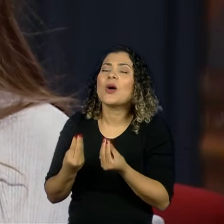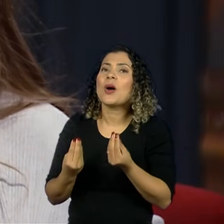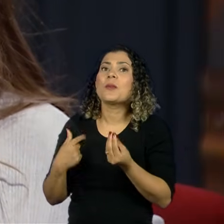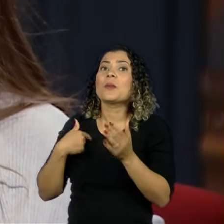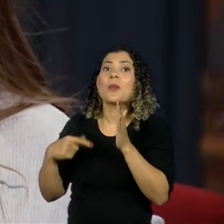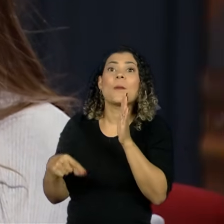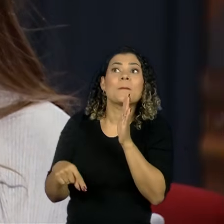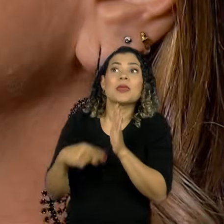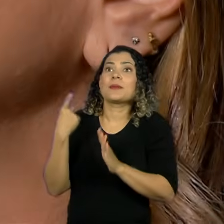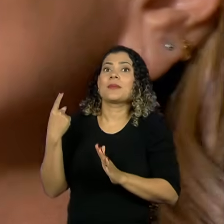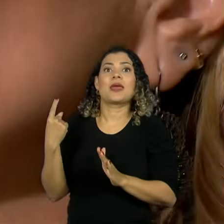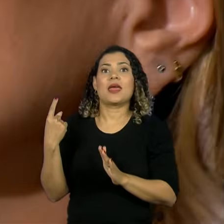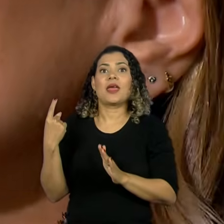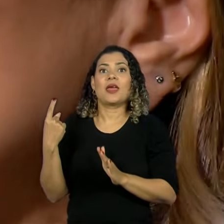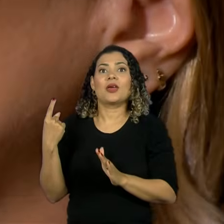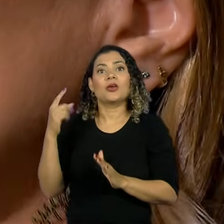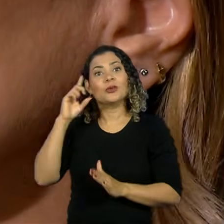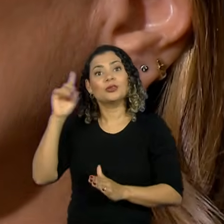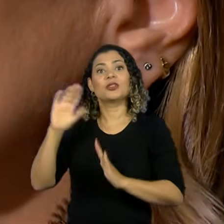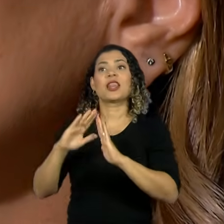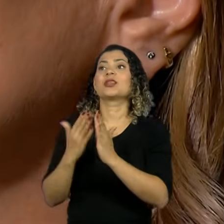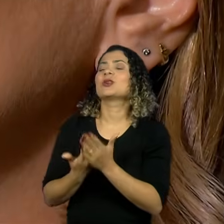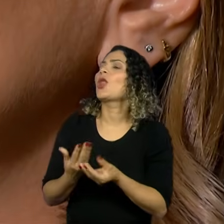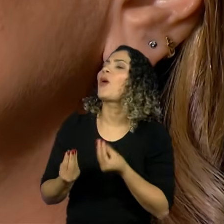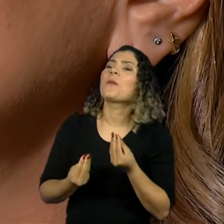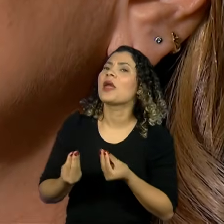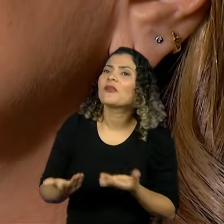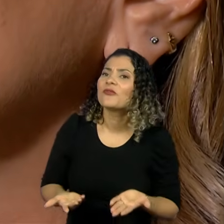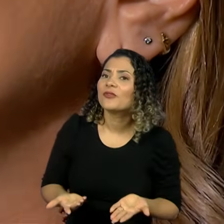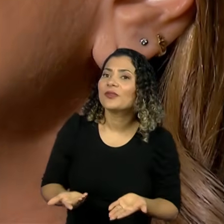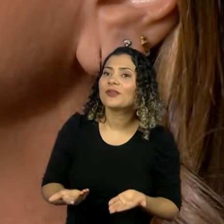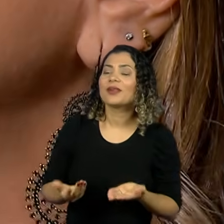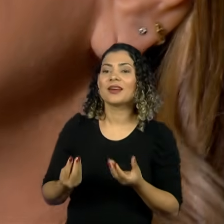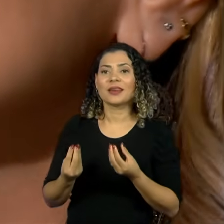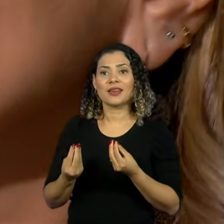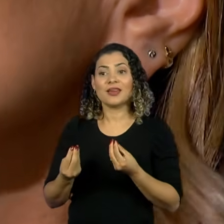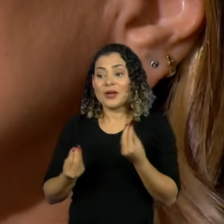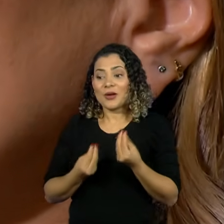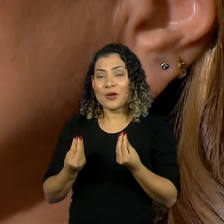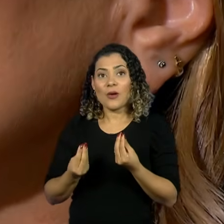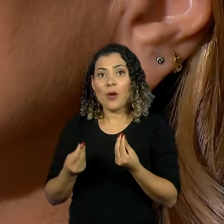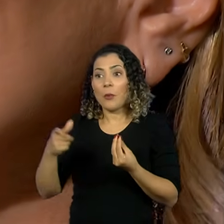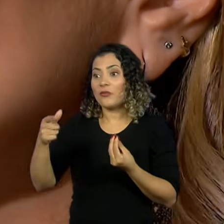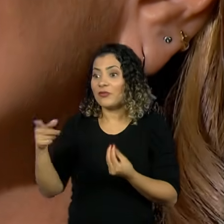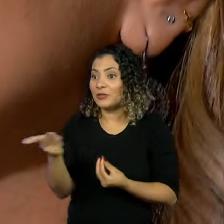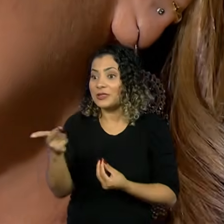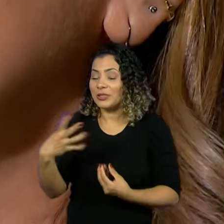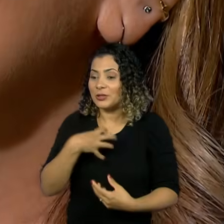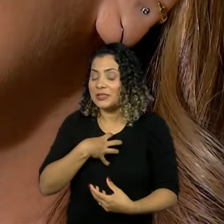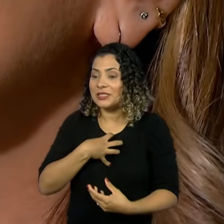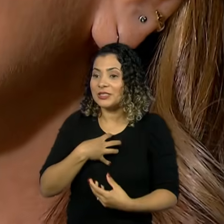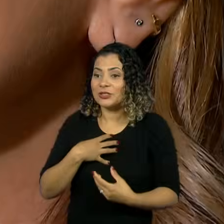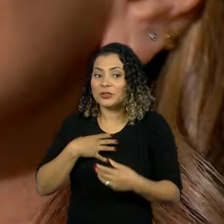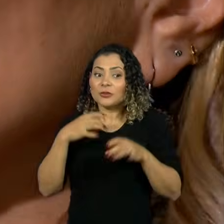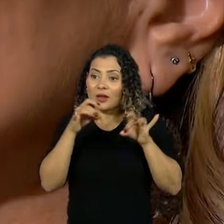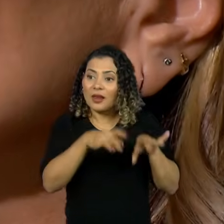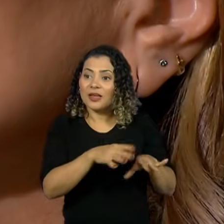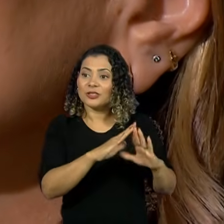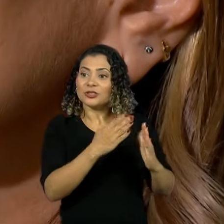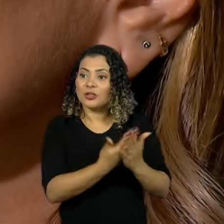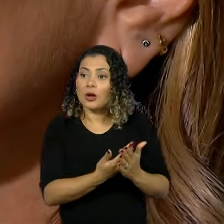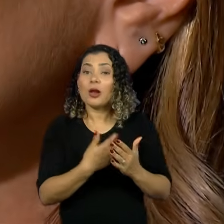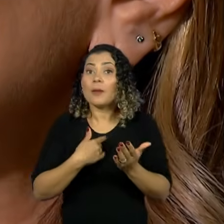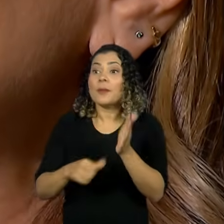a primeiro dia na escola, como foi para eles me deixar lá, o que eles pensaram quando eu disse que